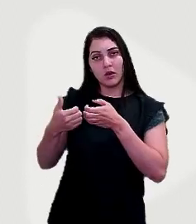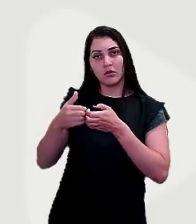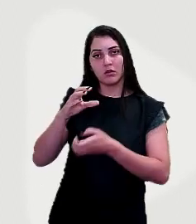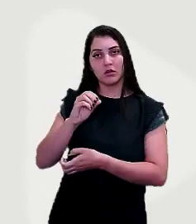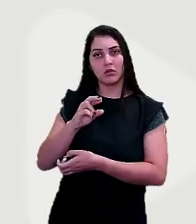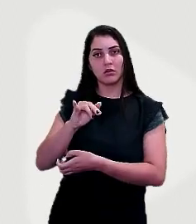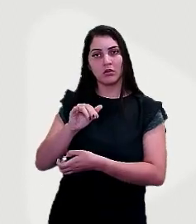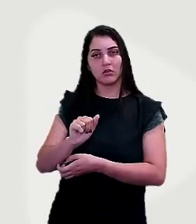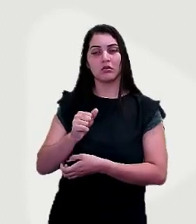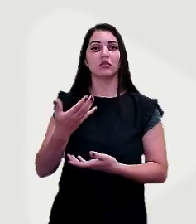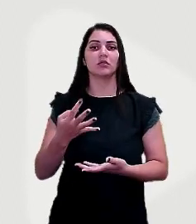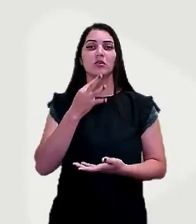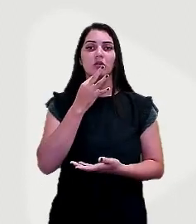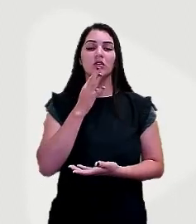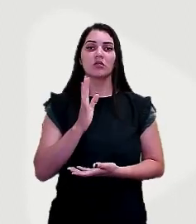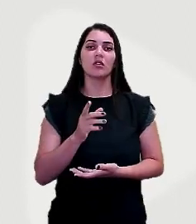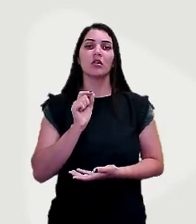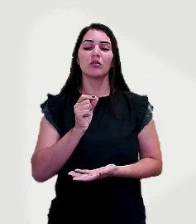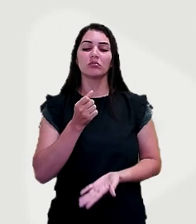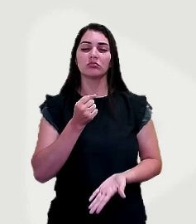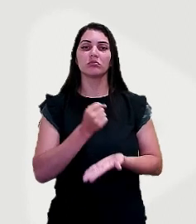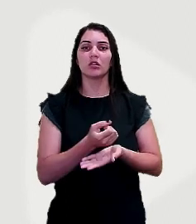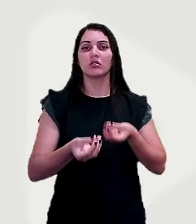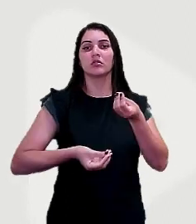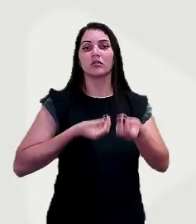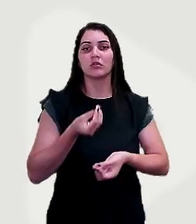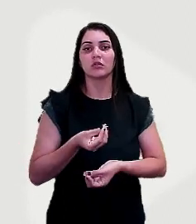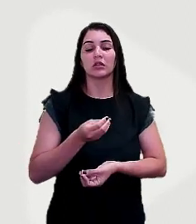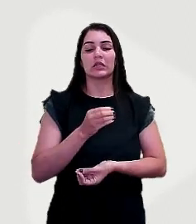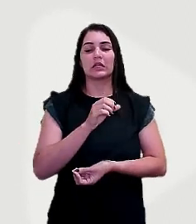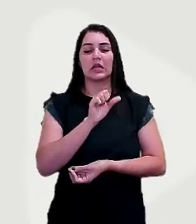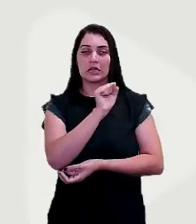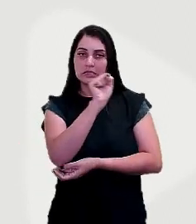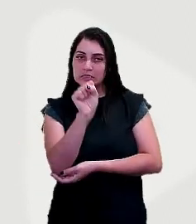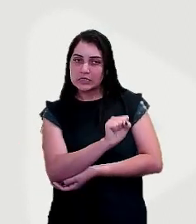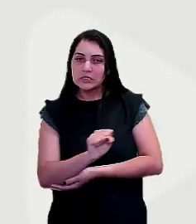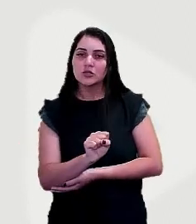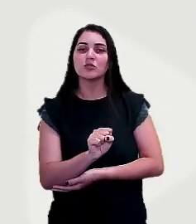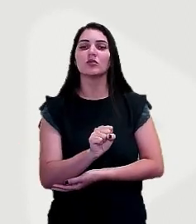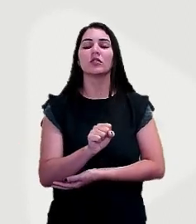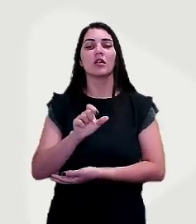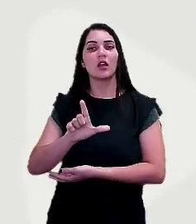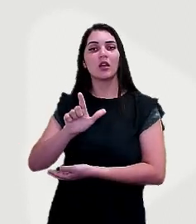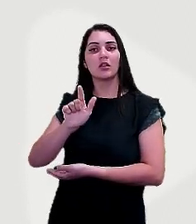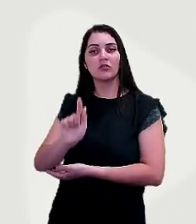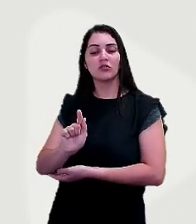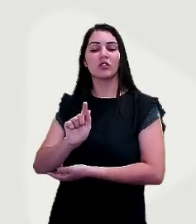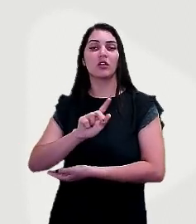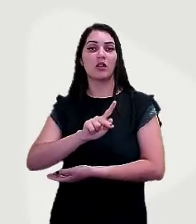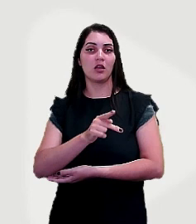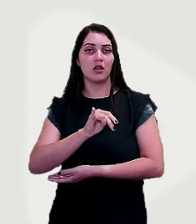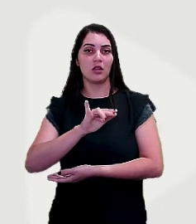a gente conhece marcas assim como a Samsung, a LG, a Hyundai, a Kia, né?